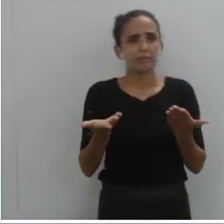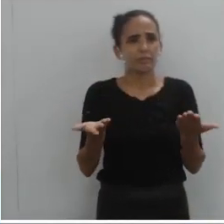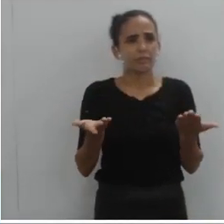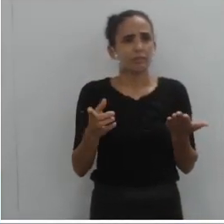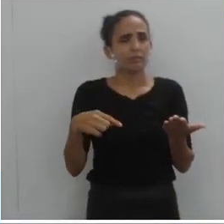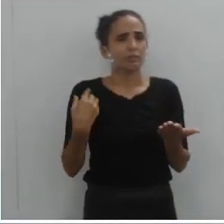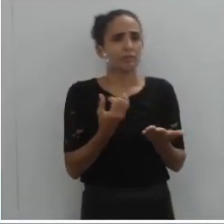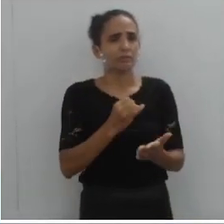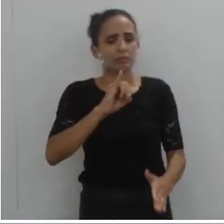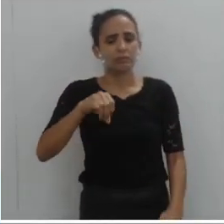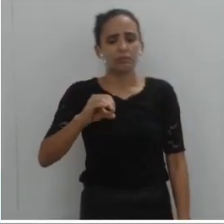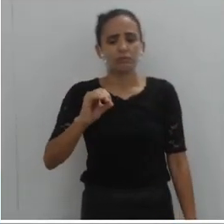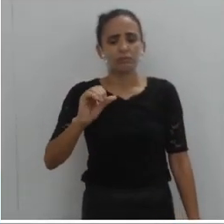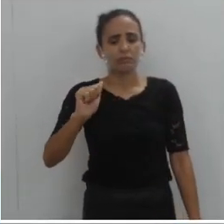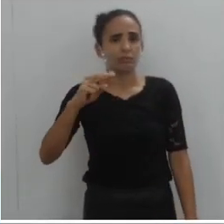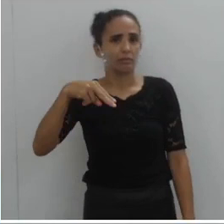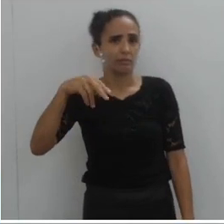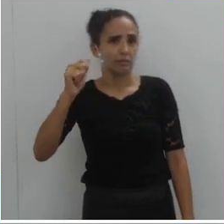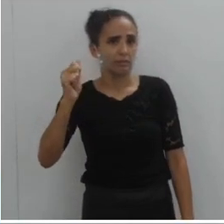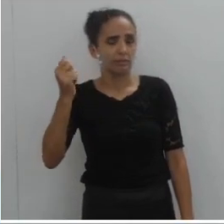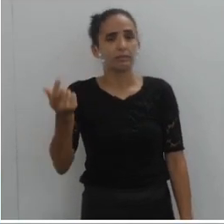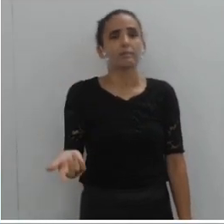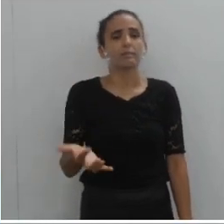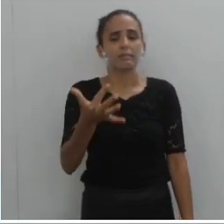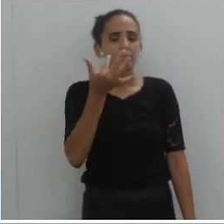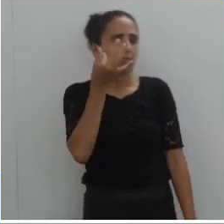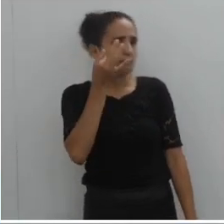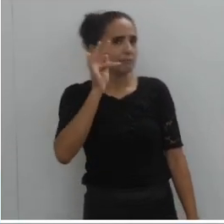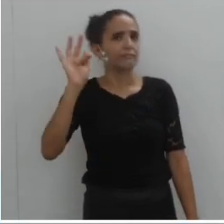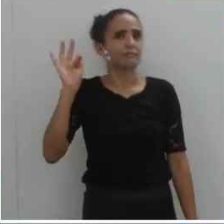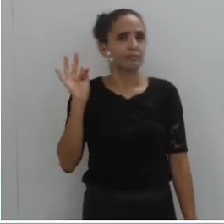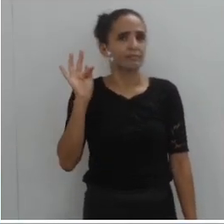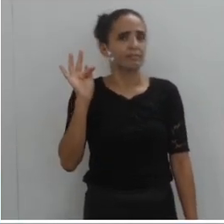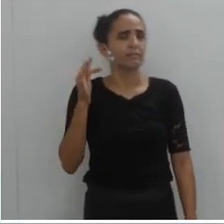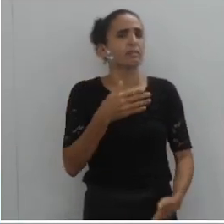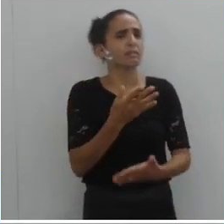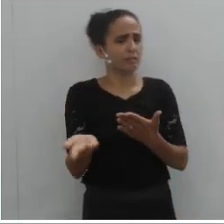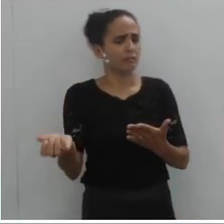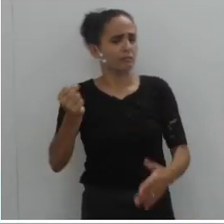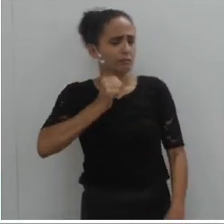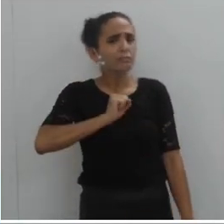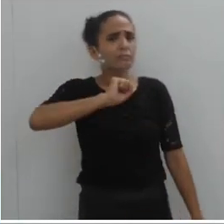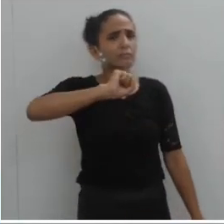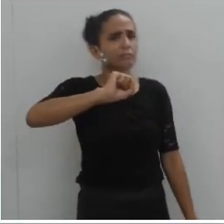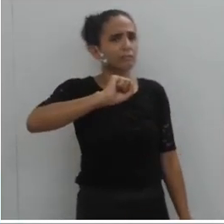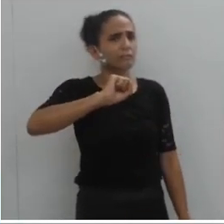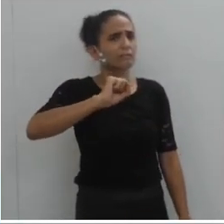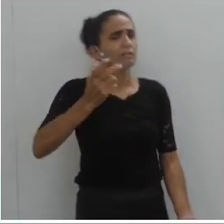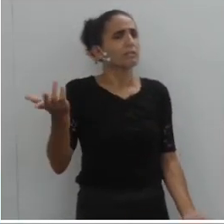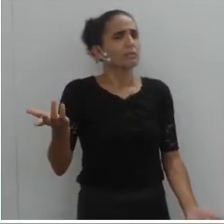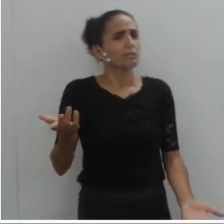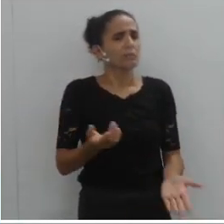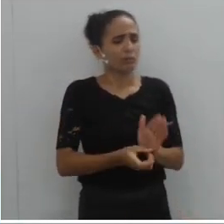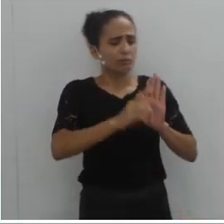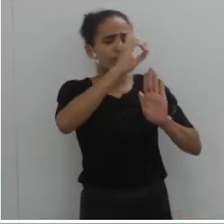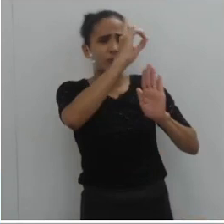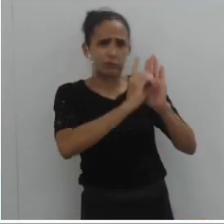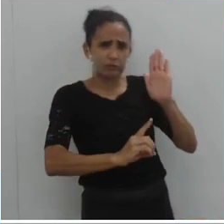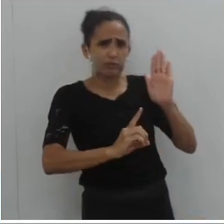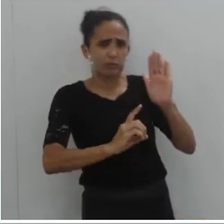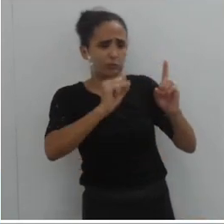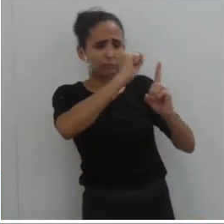querida Joana d'Arc na França, tá bom? Ela foi considerada bruxa porque a sociedade